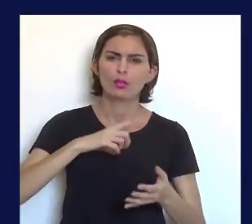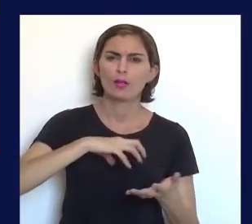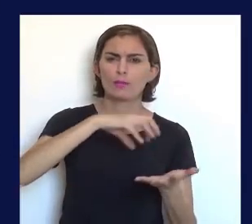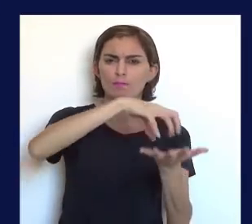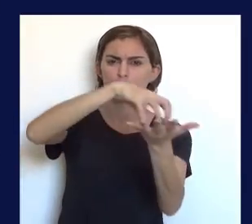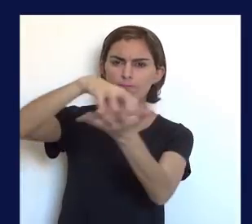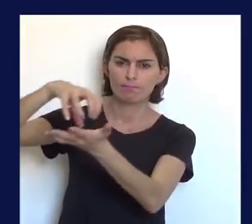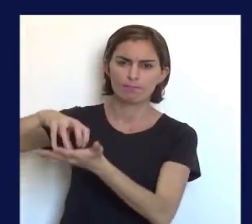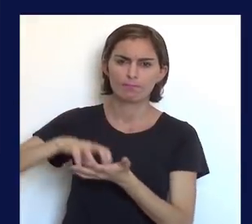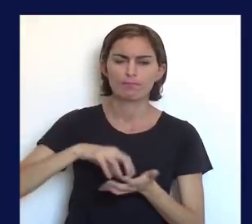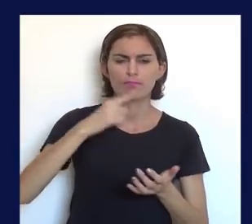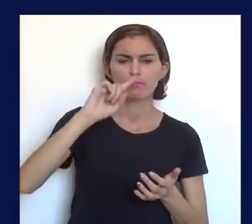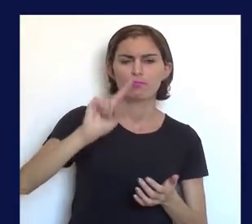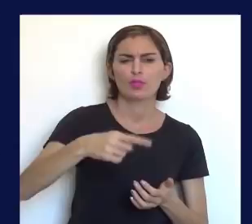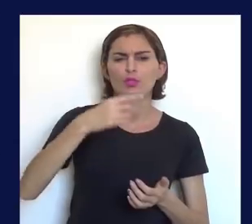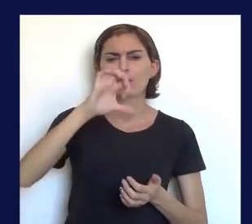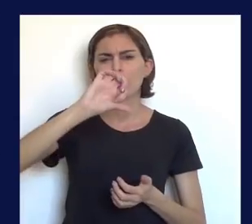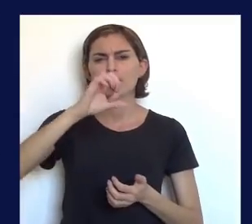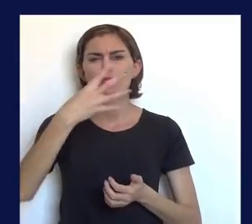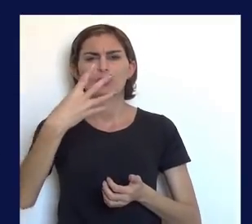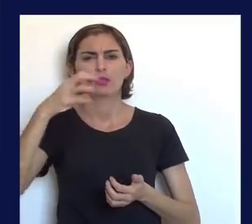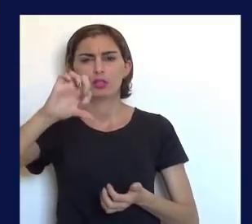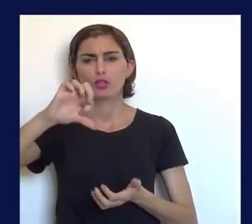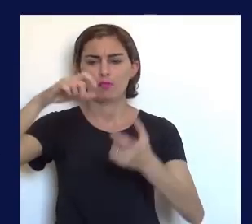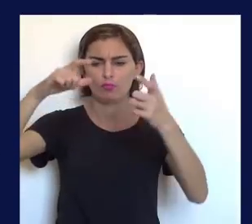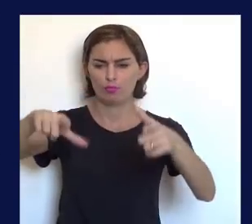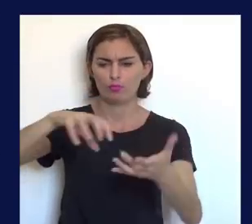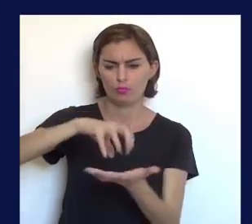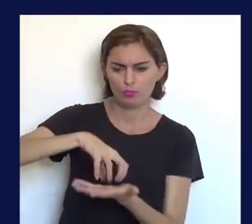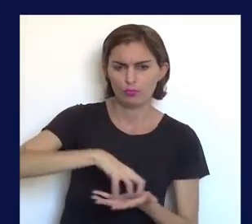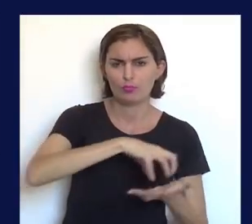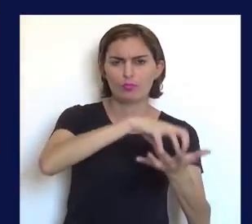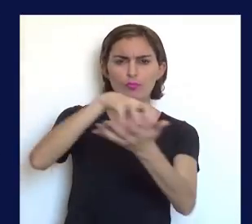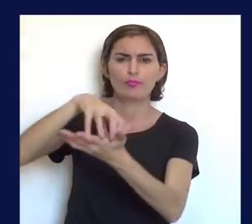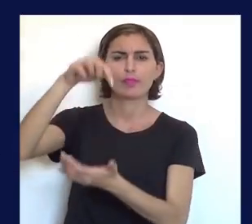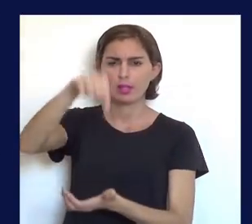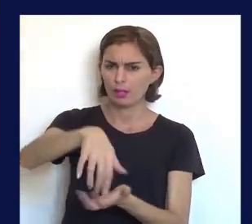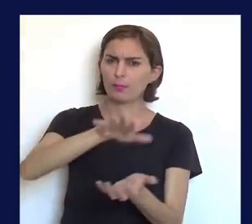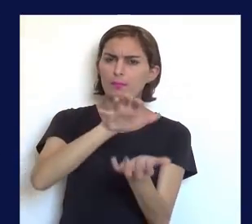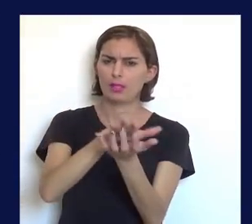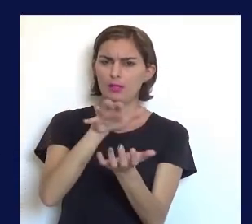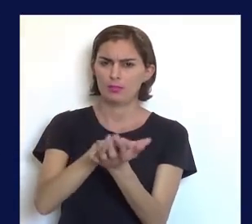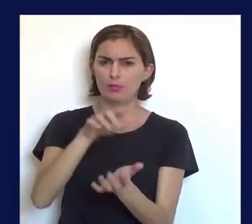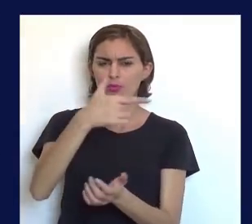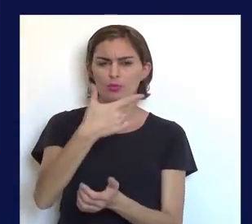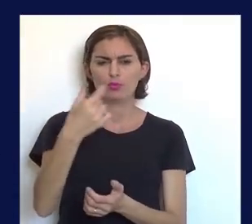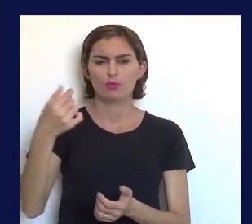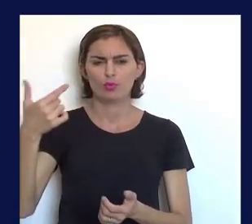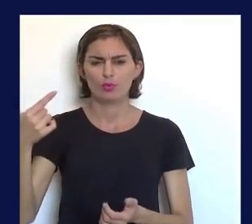há 1949 pontos de coletas. Aqui em Pernambuco, em